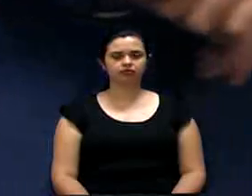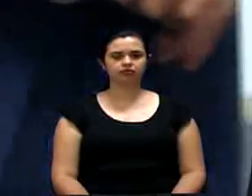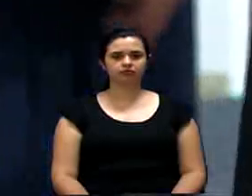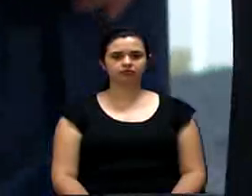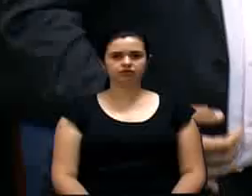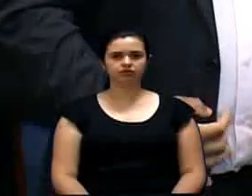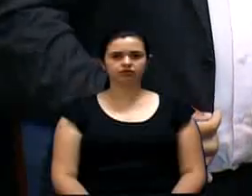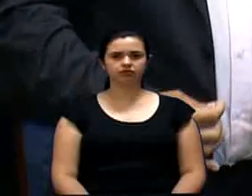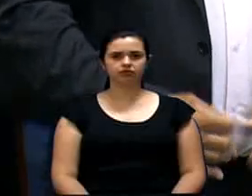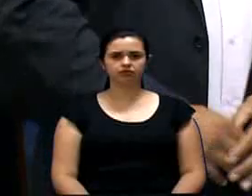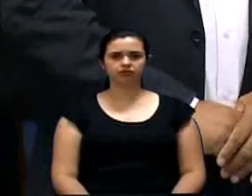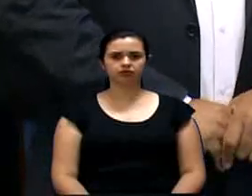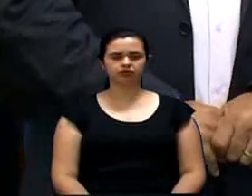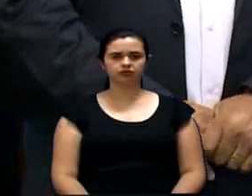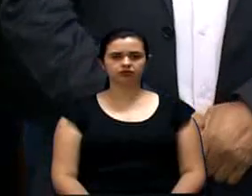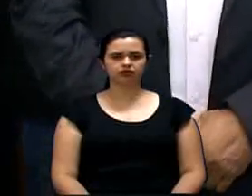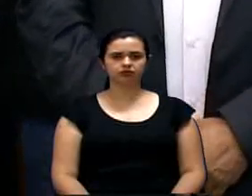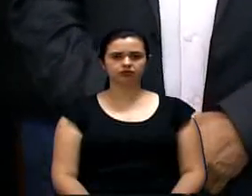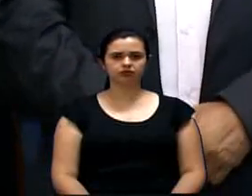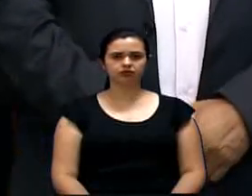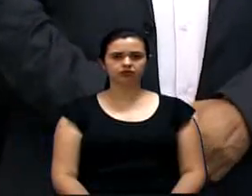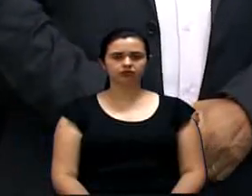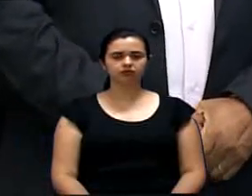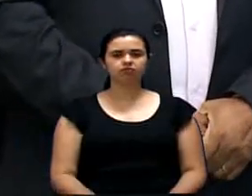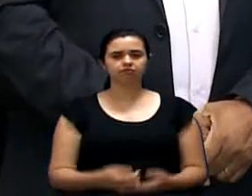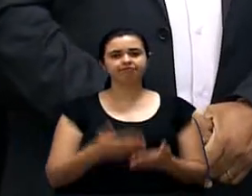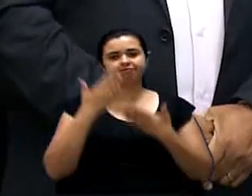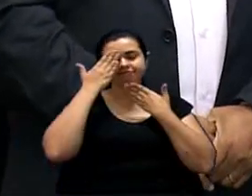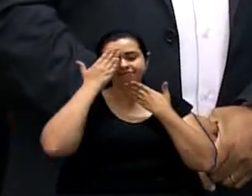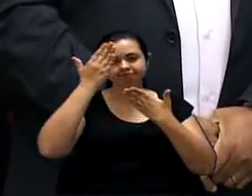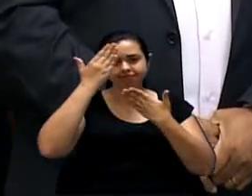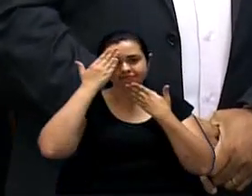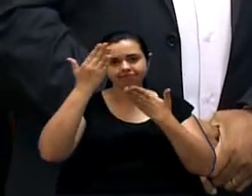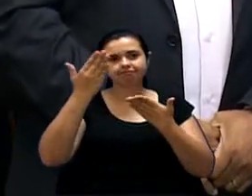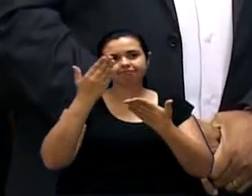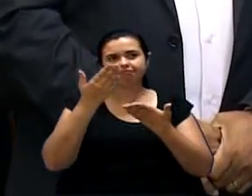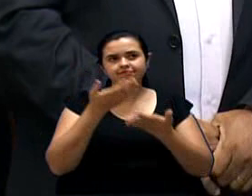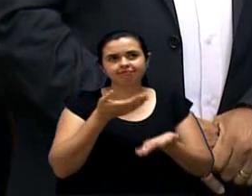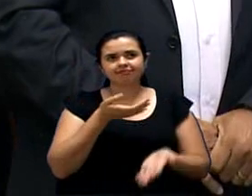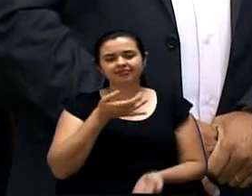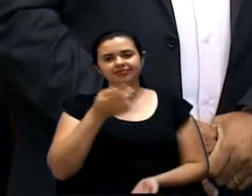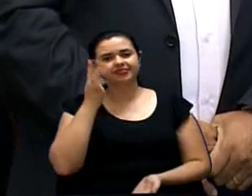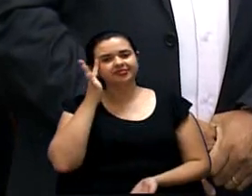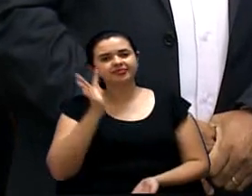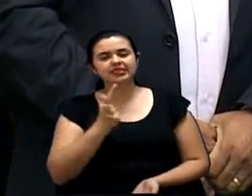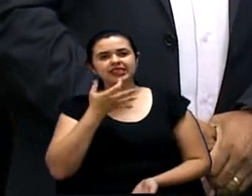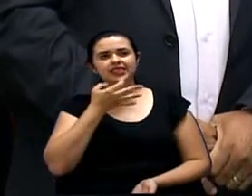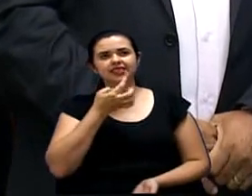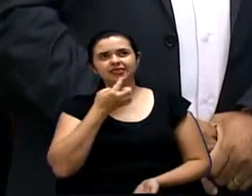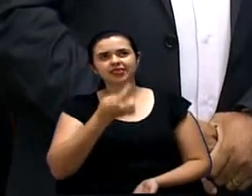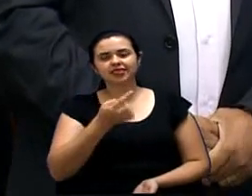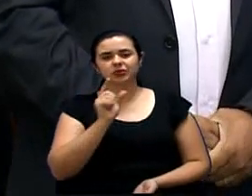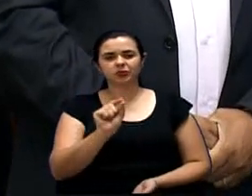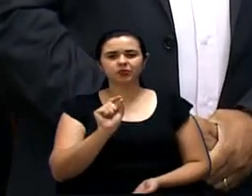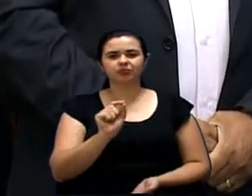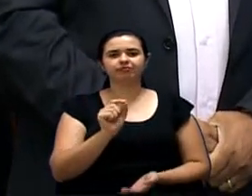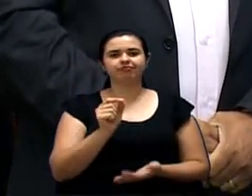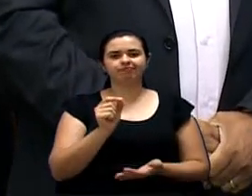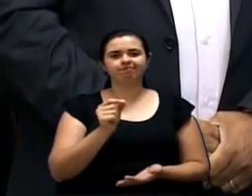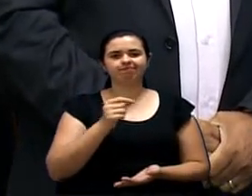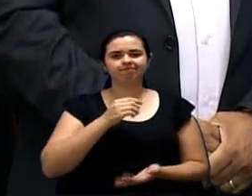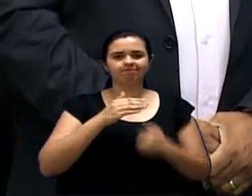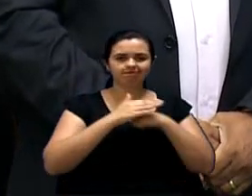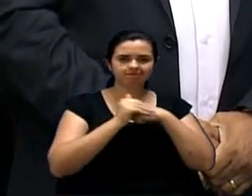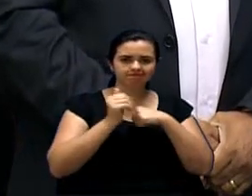Quero aqui agradecer, né, não tenho palavras aí de estar todos, né, os vereadores aqui assinaram, é um carinho muito grande